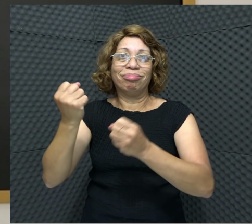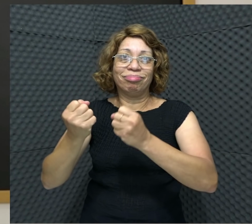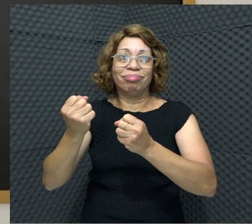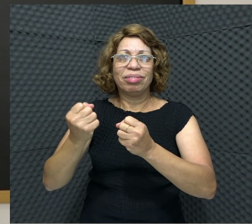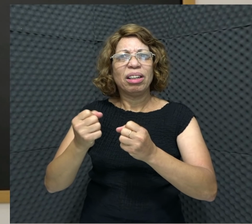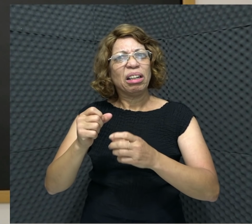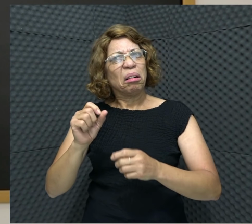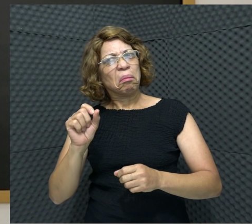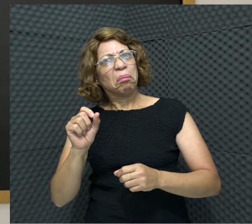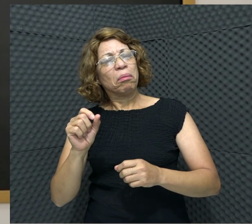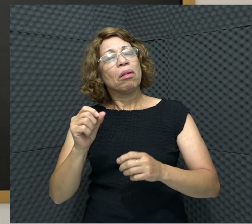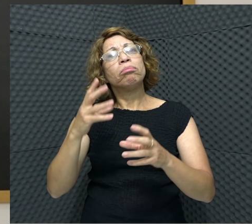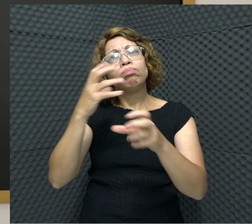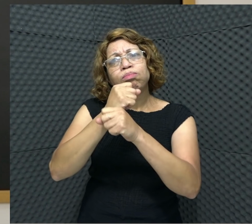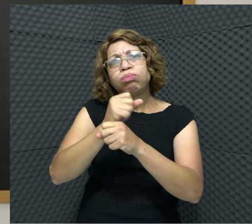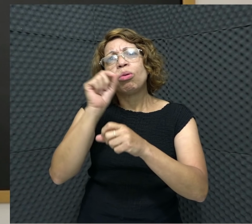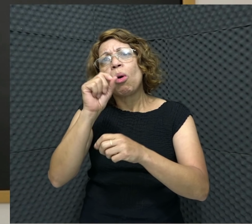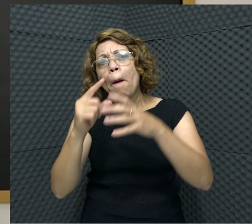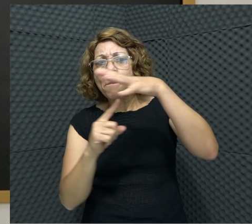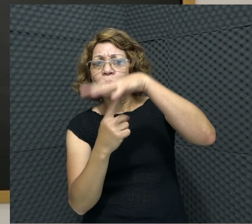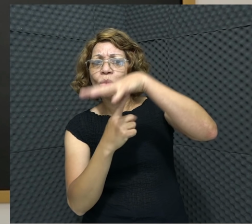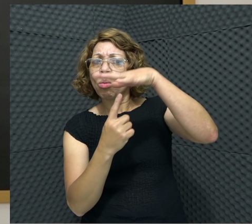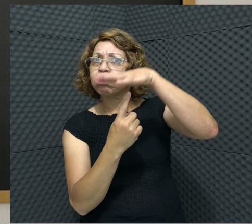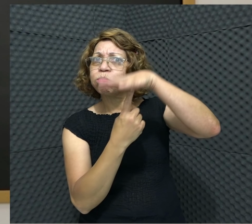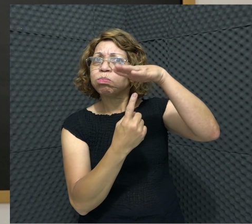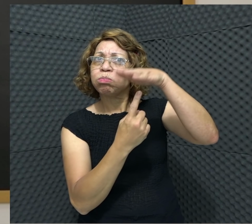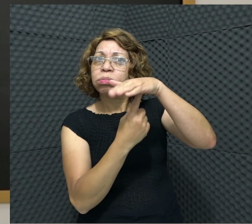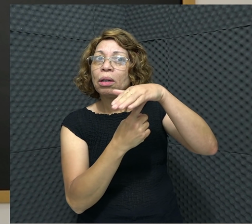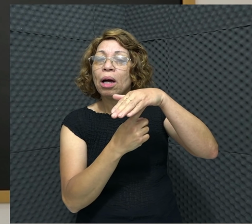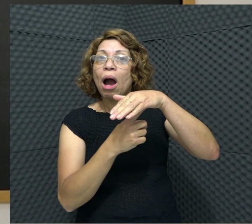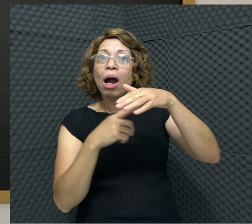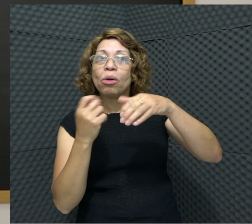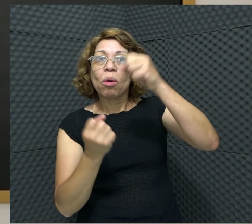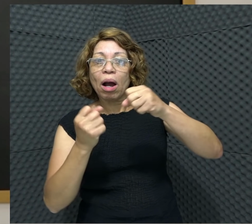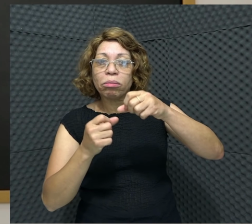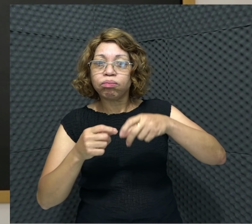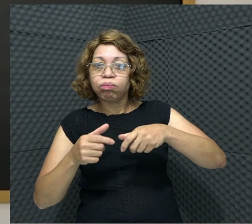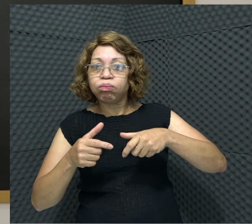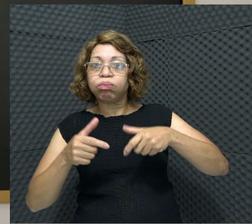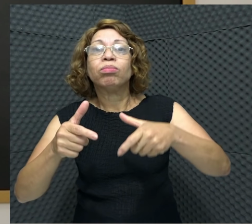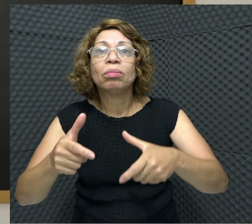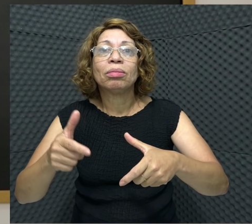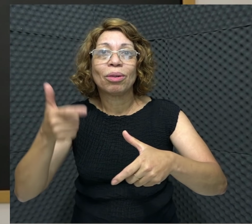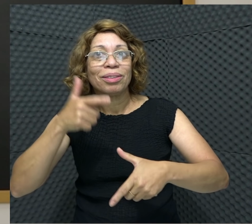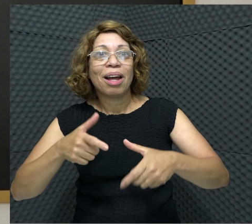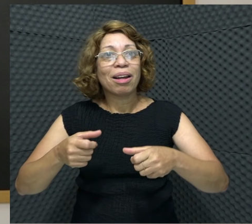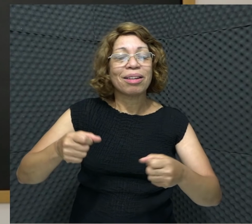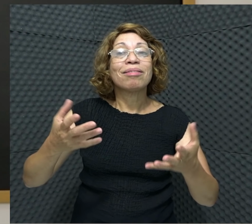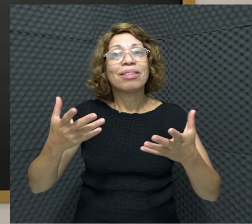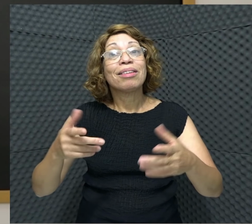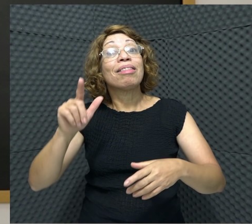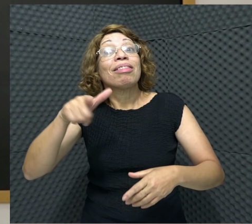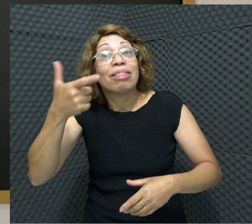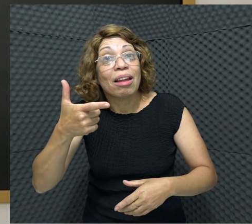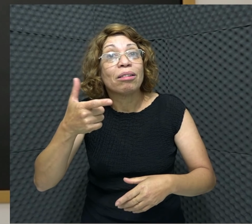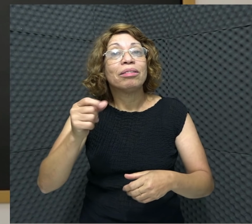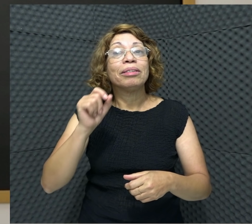esses componentes. O cálculo seria esse motor para colocar em prática, em movimento esse